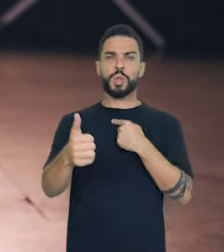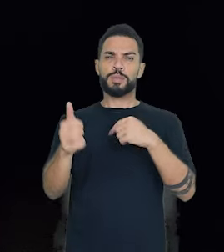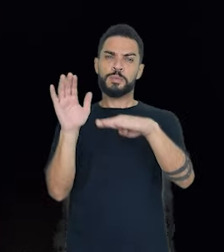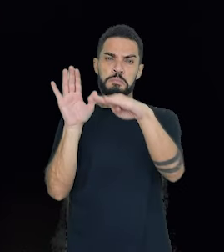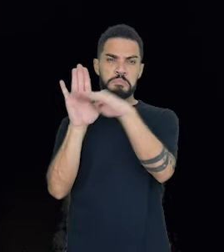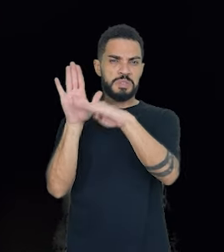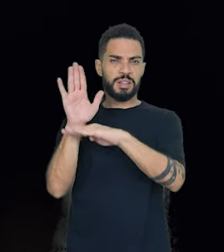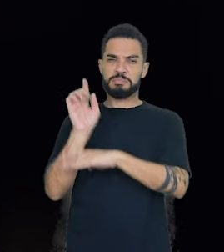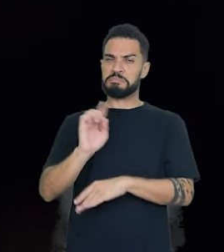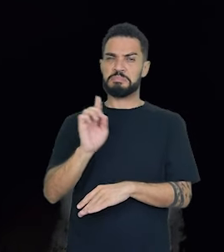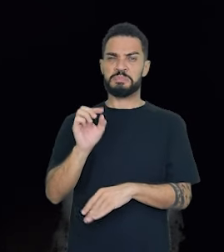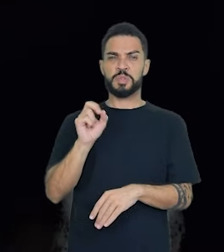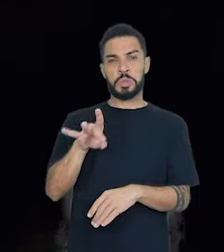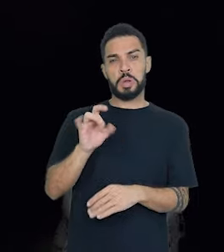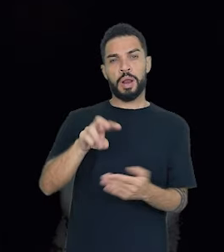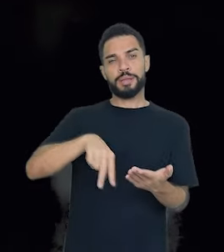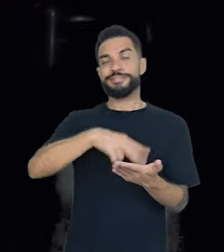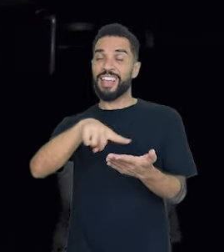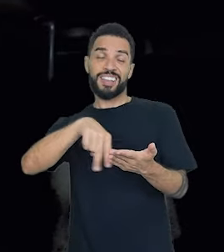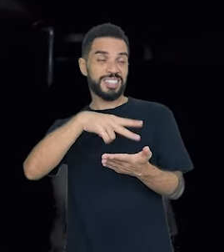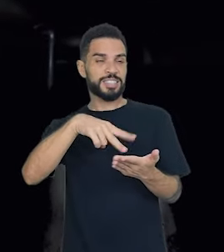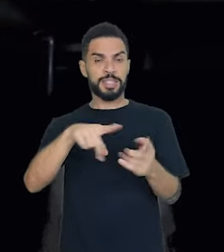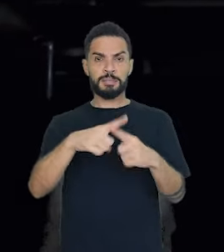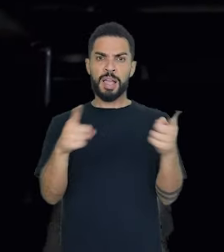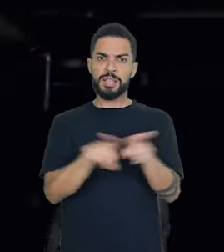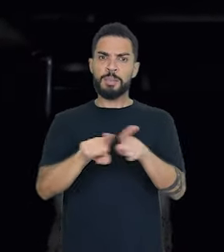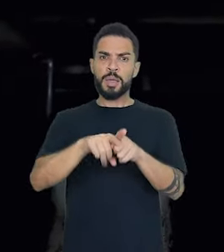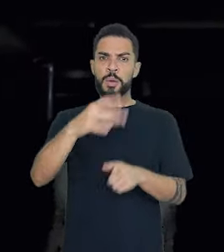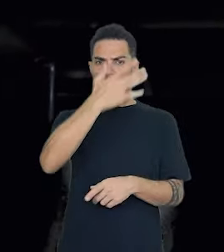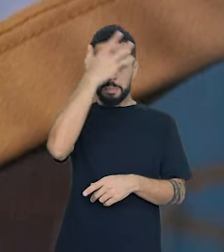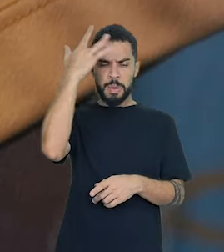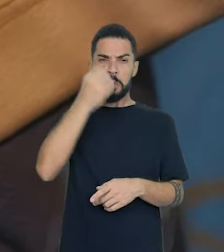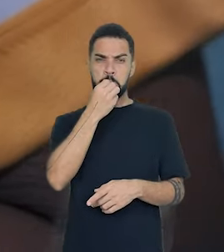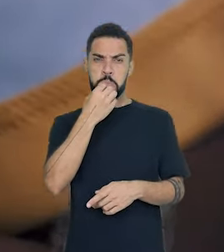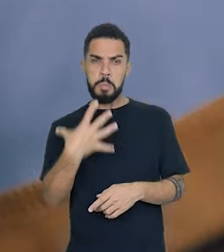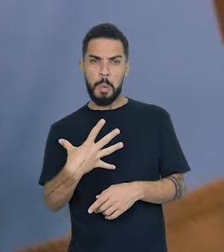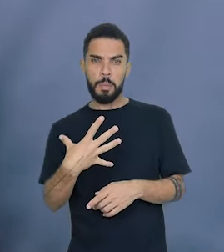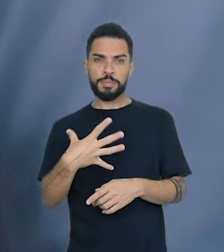só bailar de Minha Sala, é ser cidadão do bem.